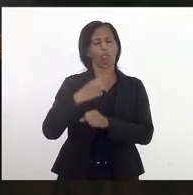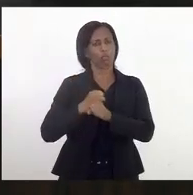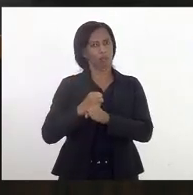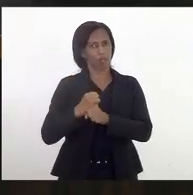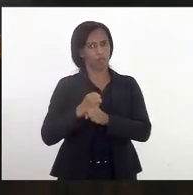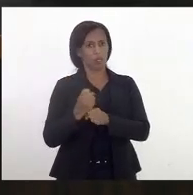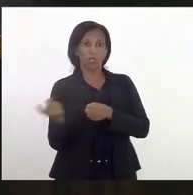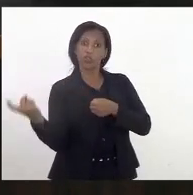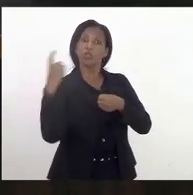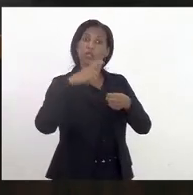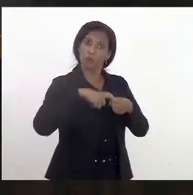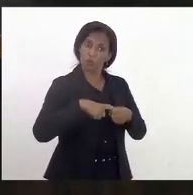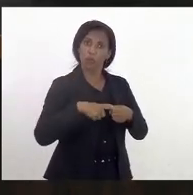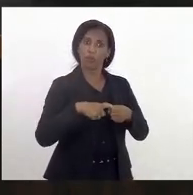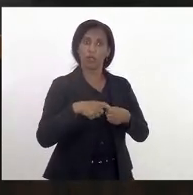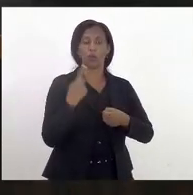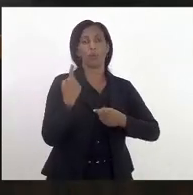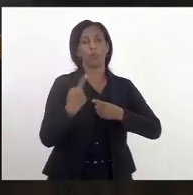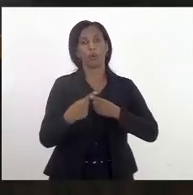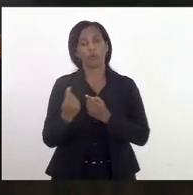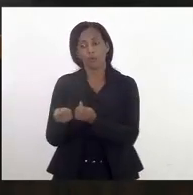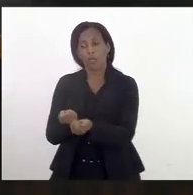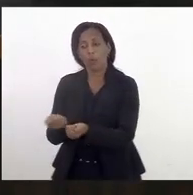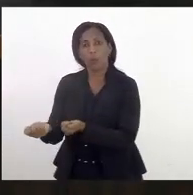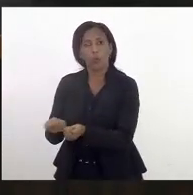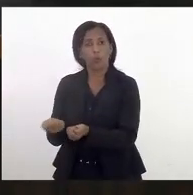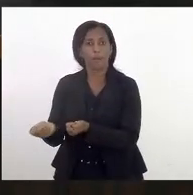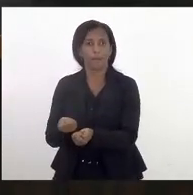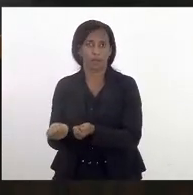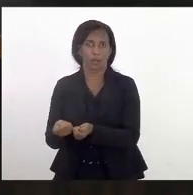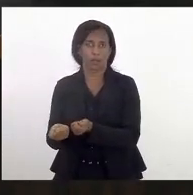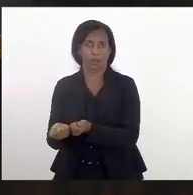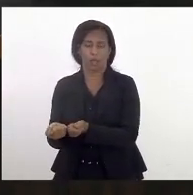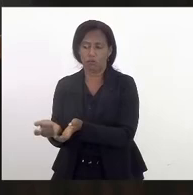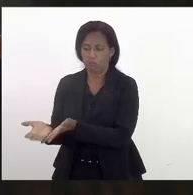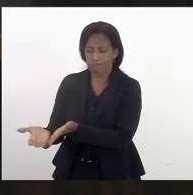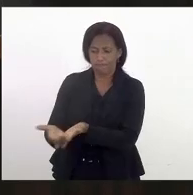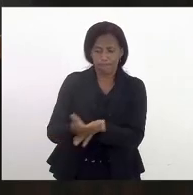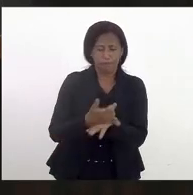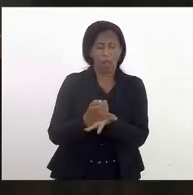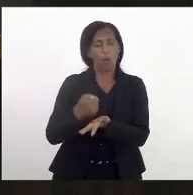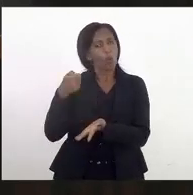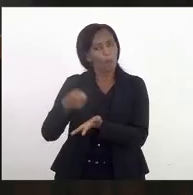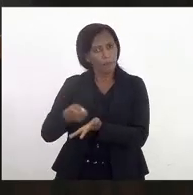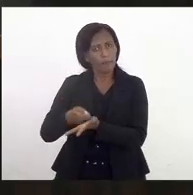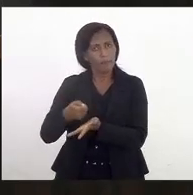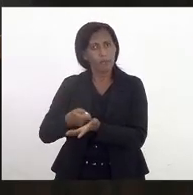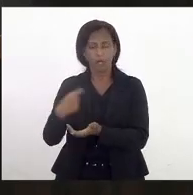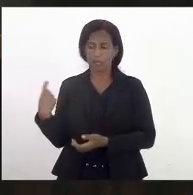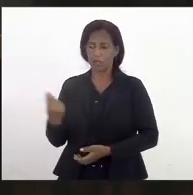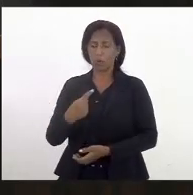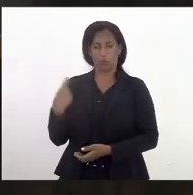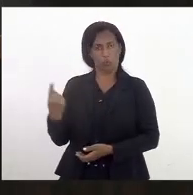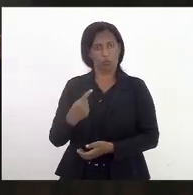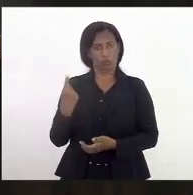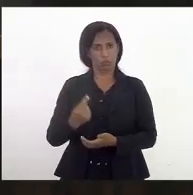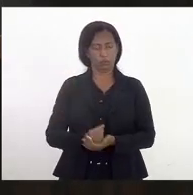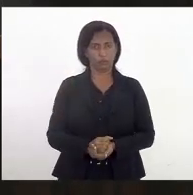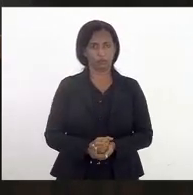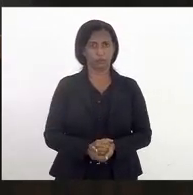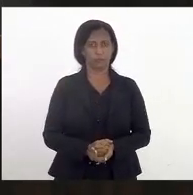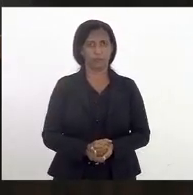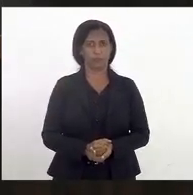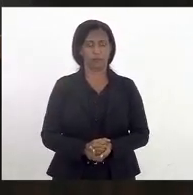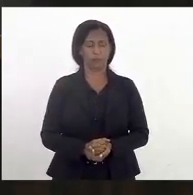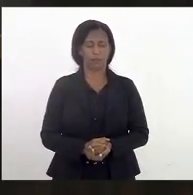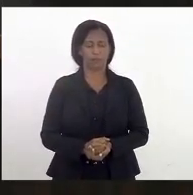e nós devolvemos O que é fruto de economia do nosso orçamento é obrigação nossa e a